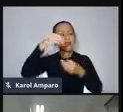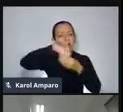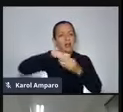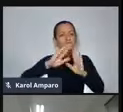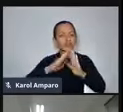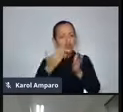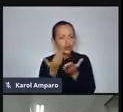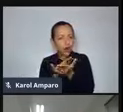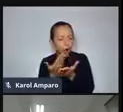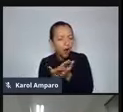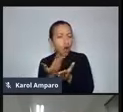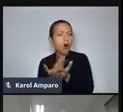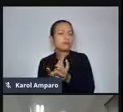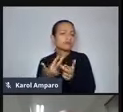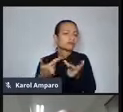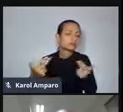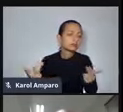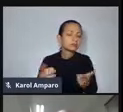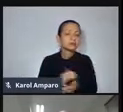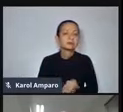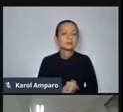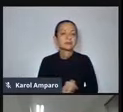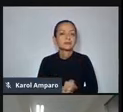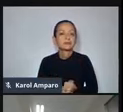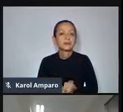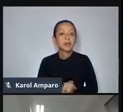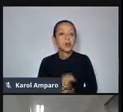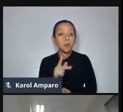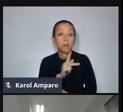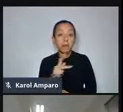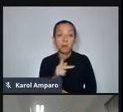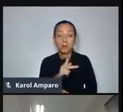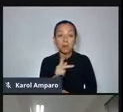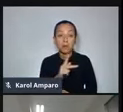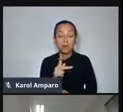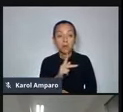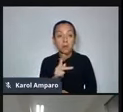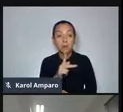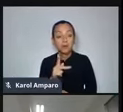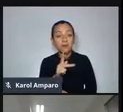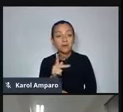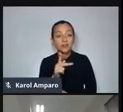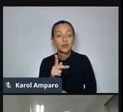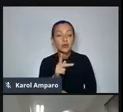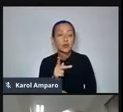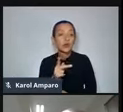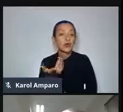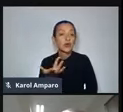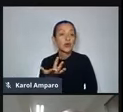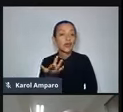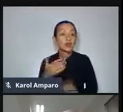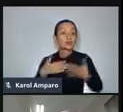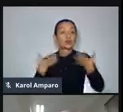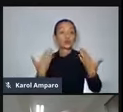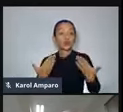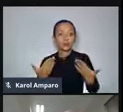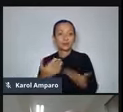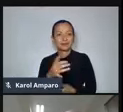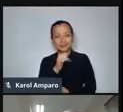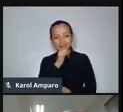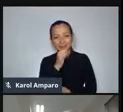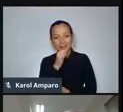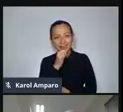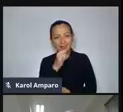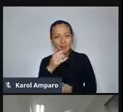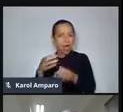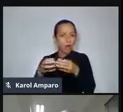que os professores, né, eles sabiam o que ia acontecer. Quando eles chegavam, Pedrinho, vem aqui, você é dessa equipe. Não, não sou dessa